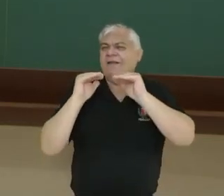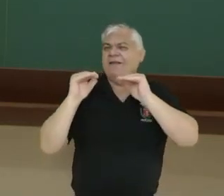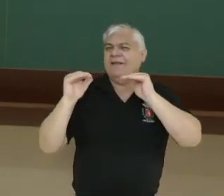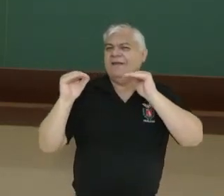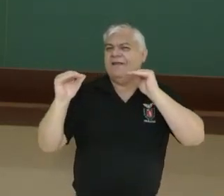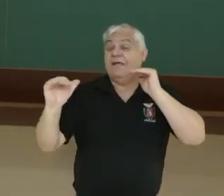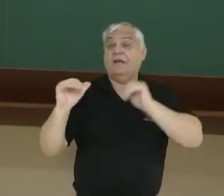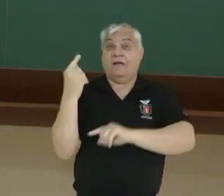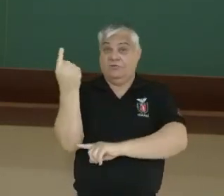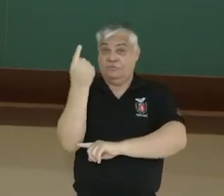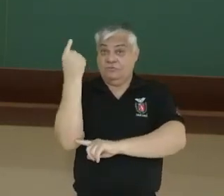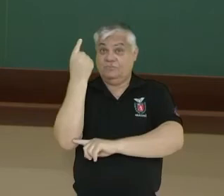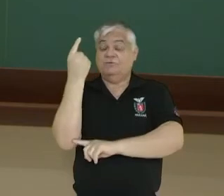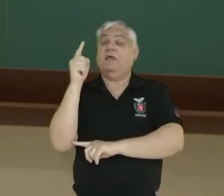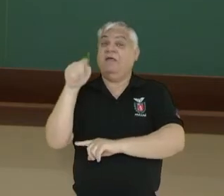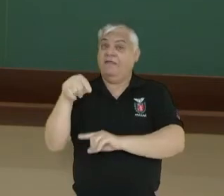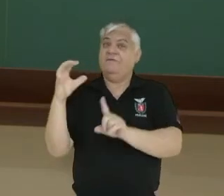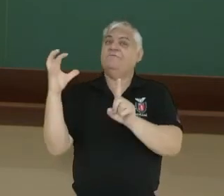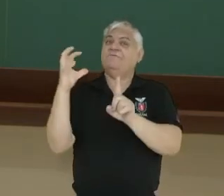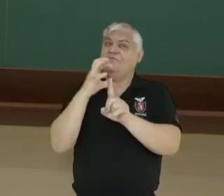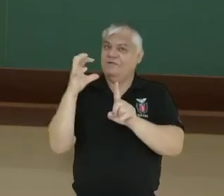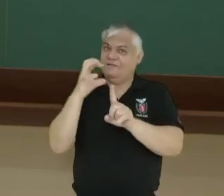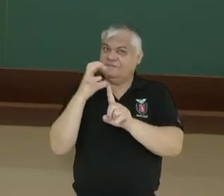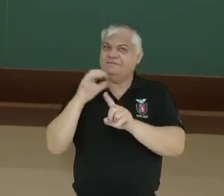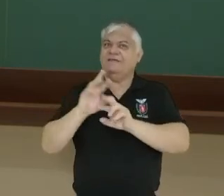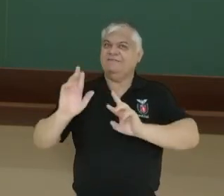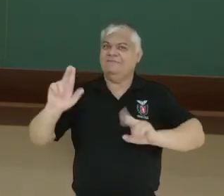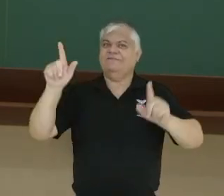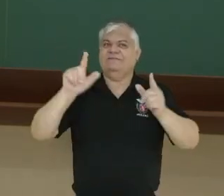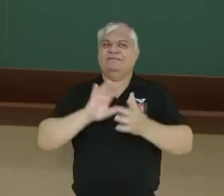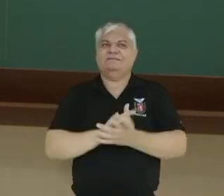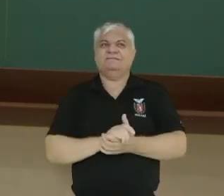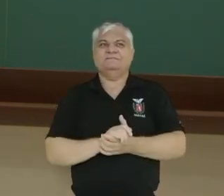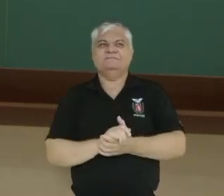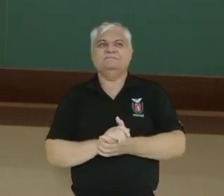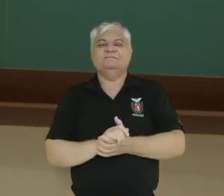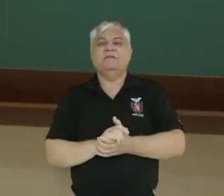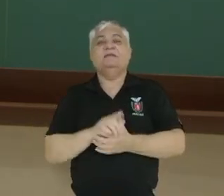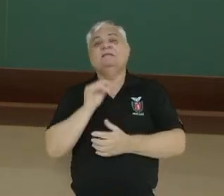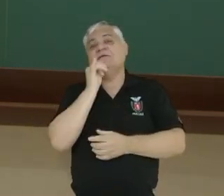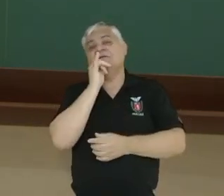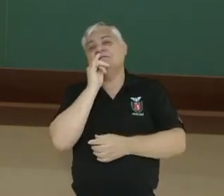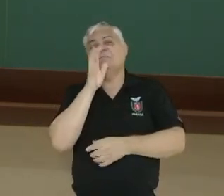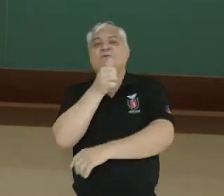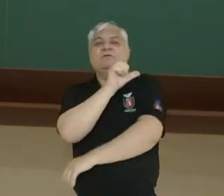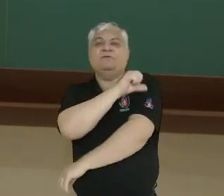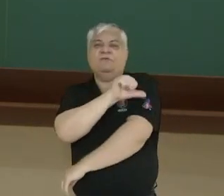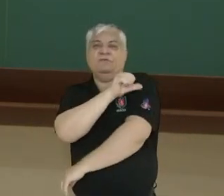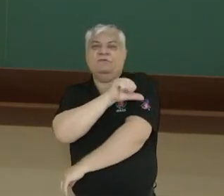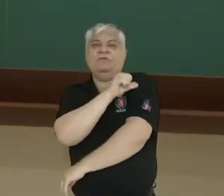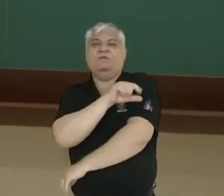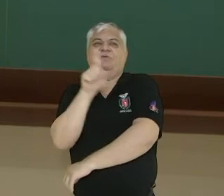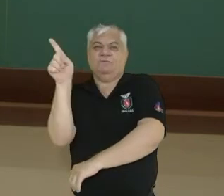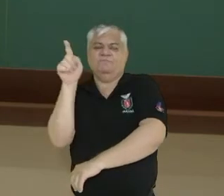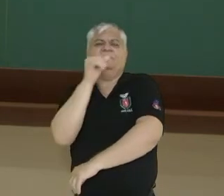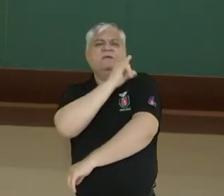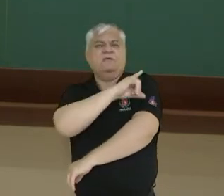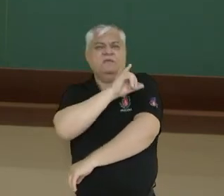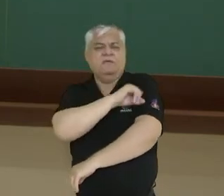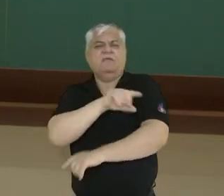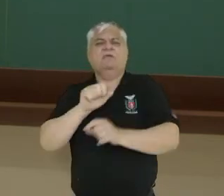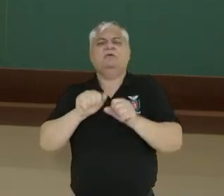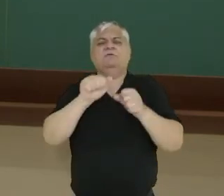é um fator que influencia nessas diferenças. E aí a gente traz um exemplo ali, as cidades do Rio de Janeiro e